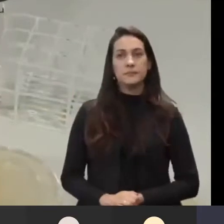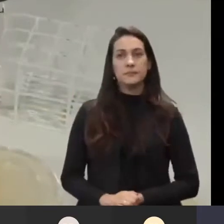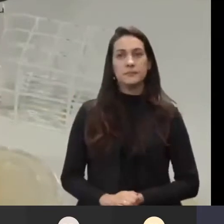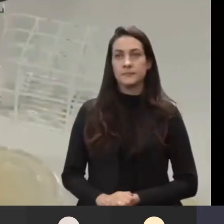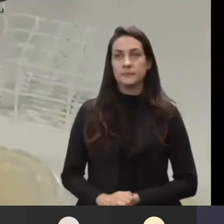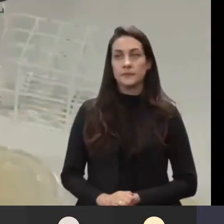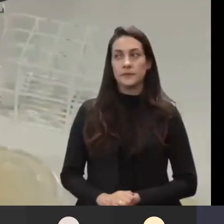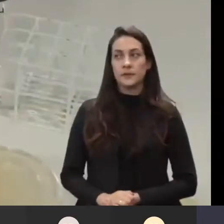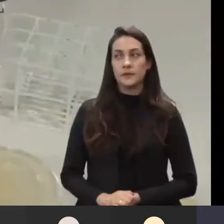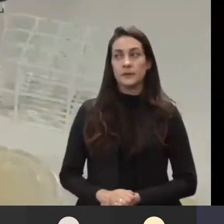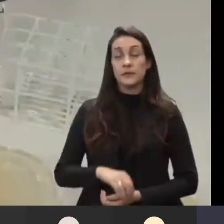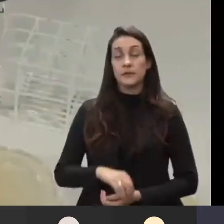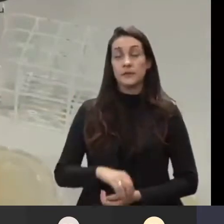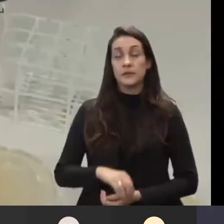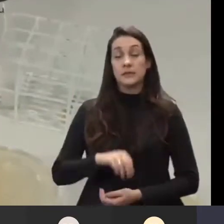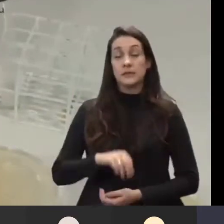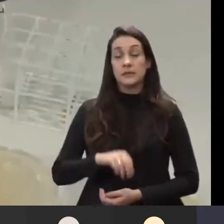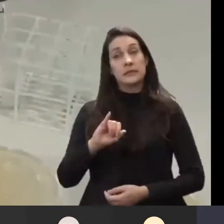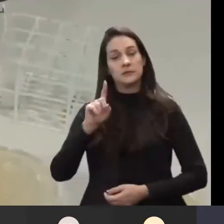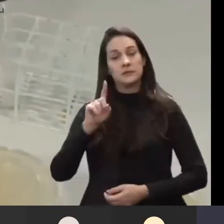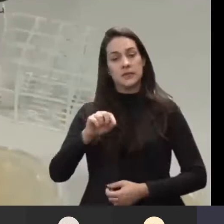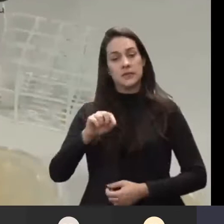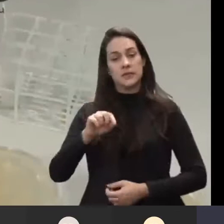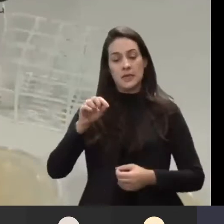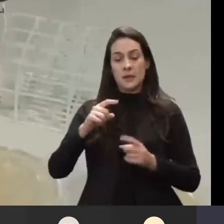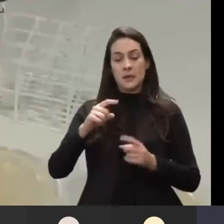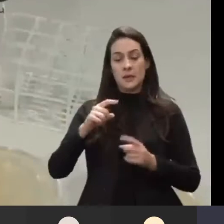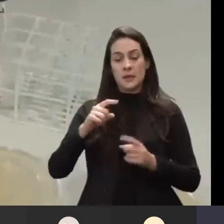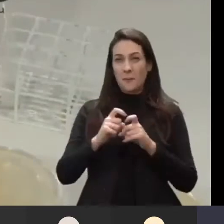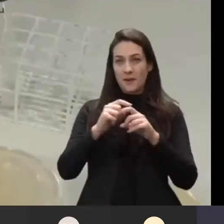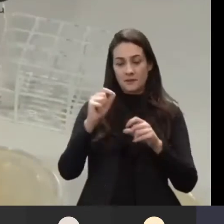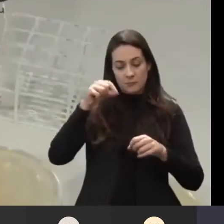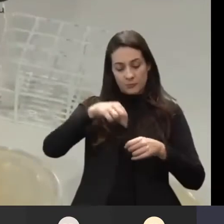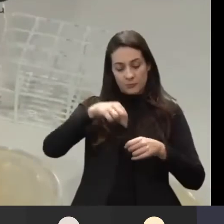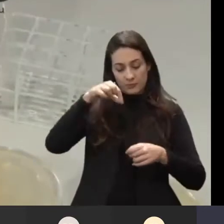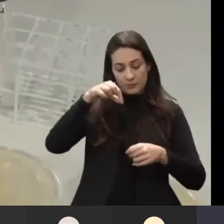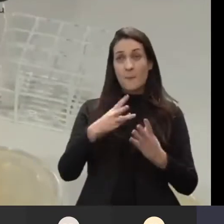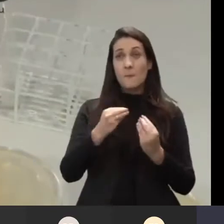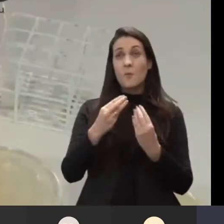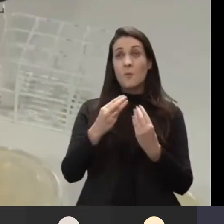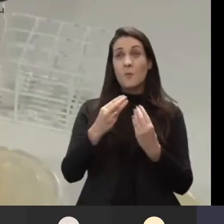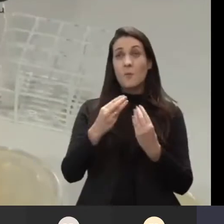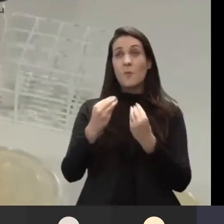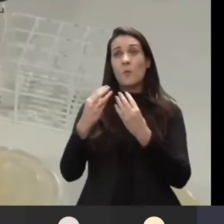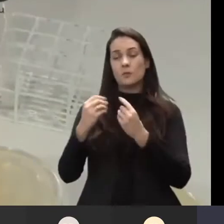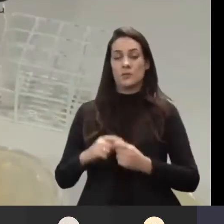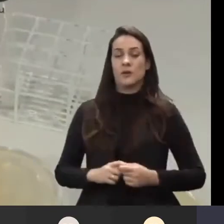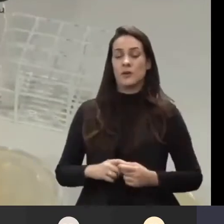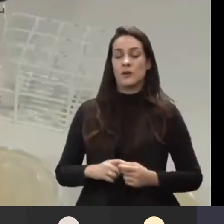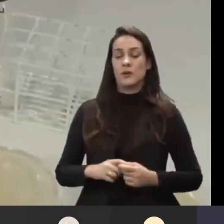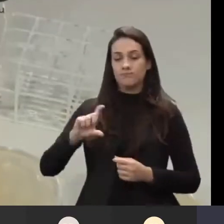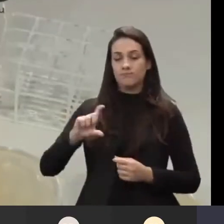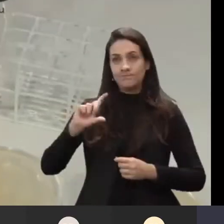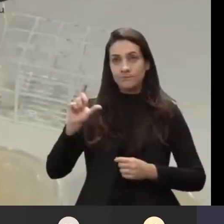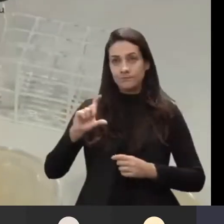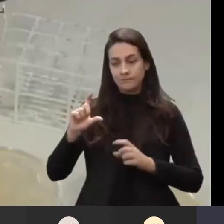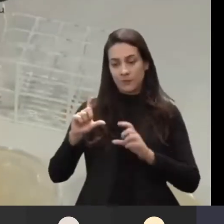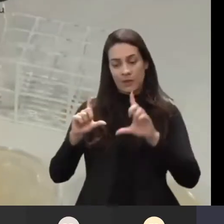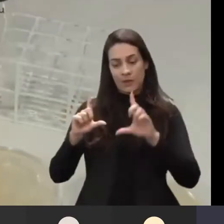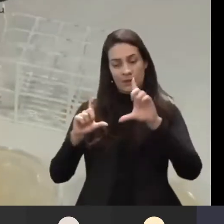E se acontecer de você colocar muita bactéria, ele ficar muito mais turvo do que a McFarland, o que você faz? Aí você